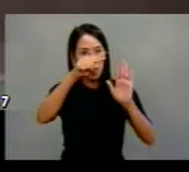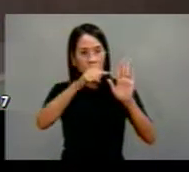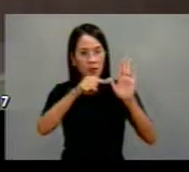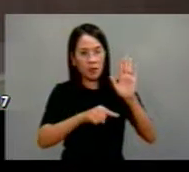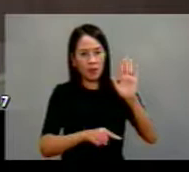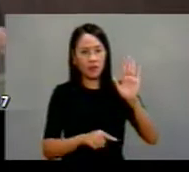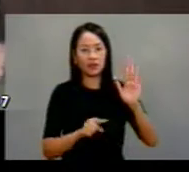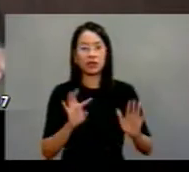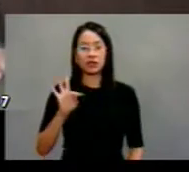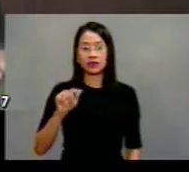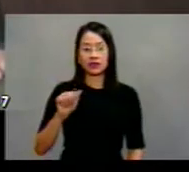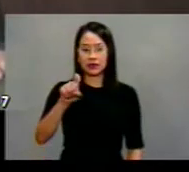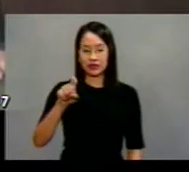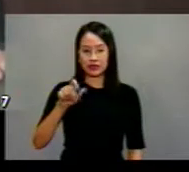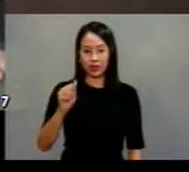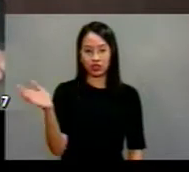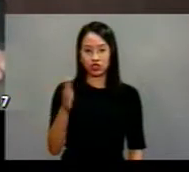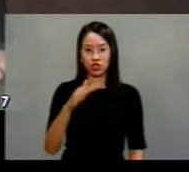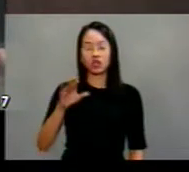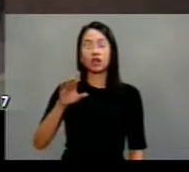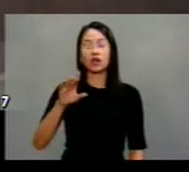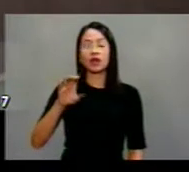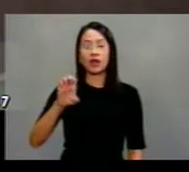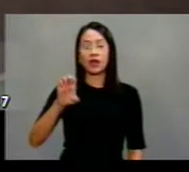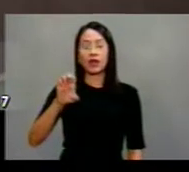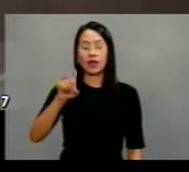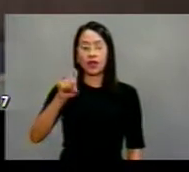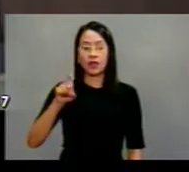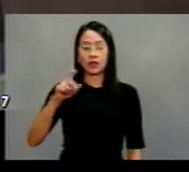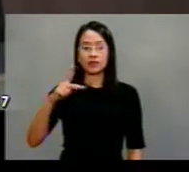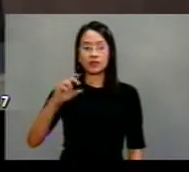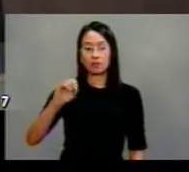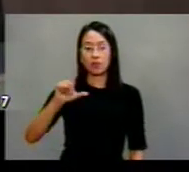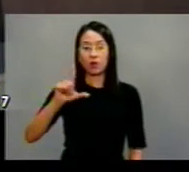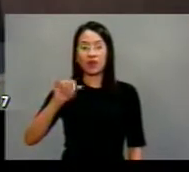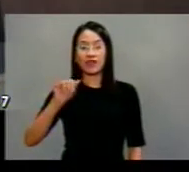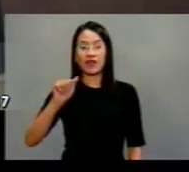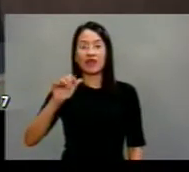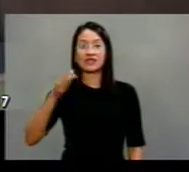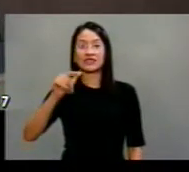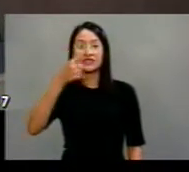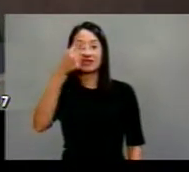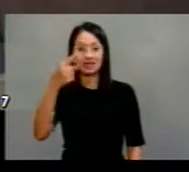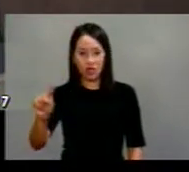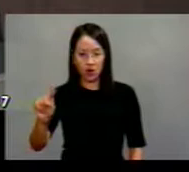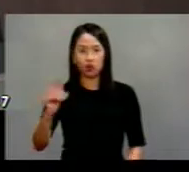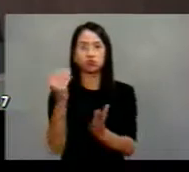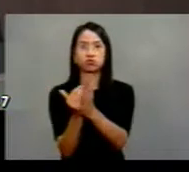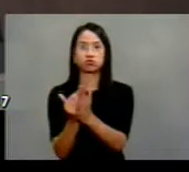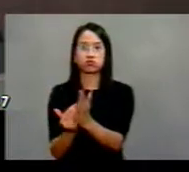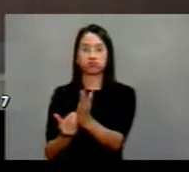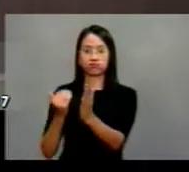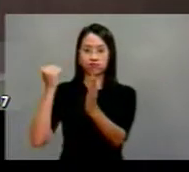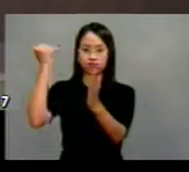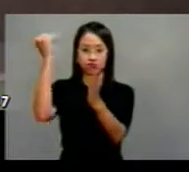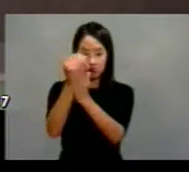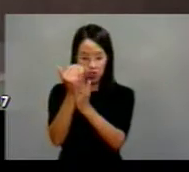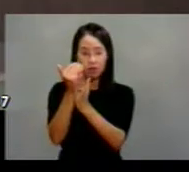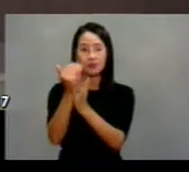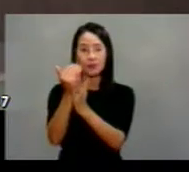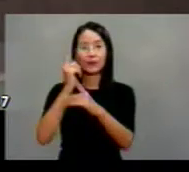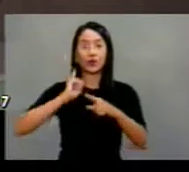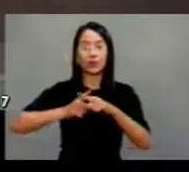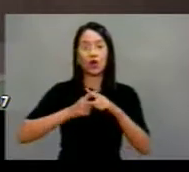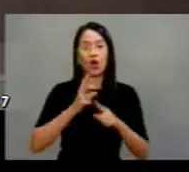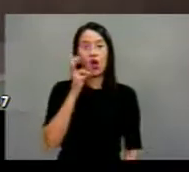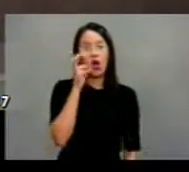isso. Taxa de espoliação, taxa de exploração. Ele amplia a taxa de espoliação, de exploração, para